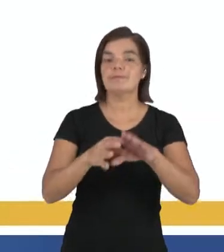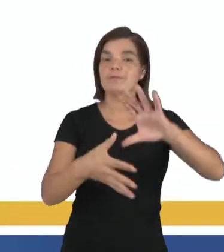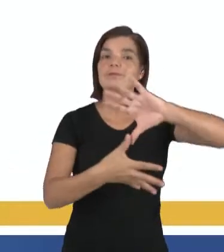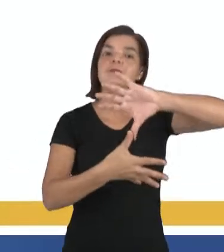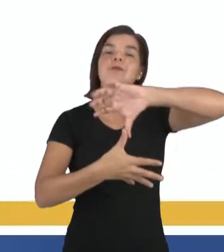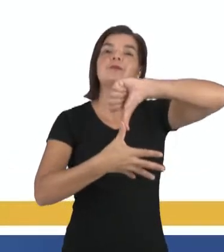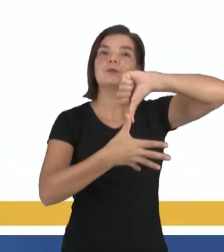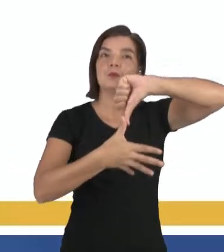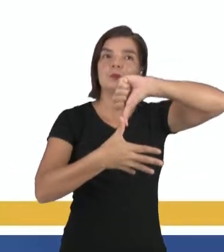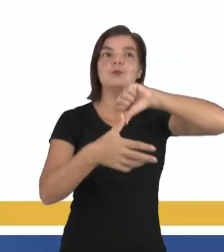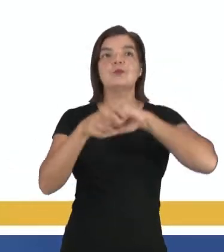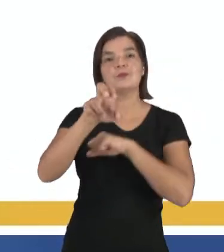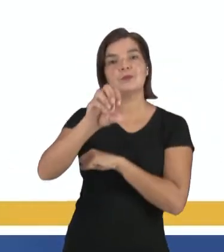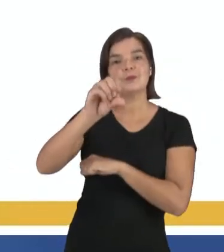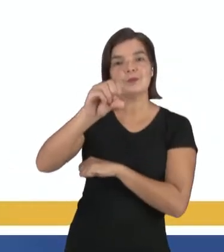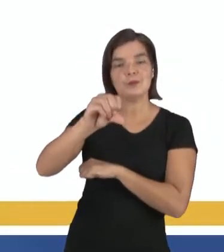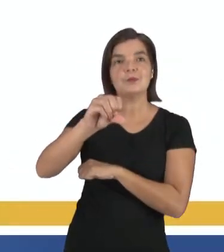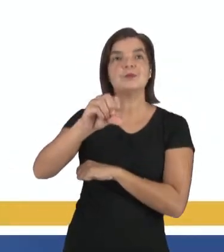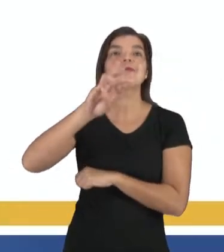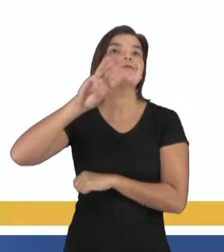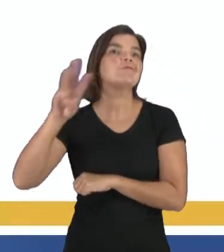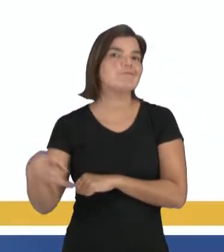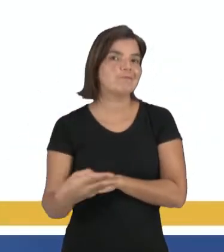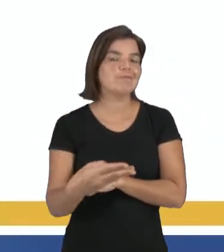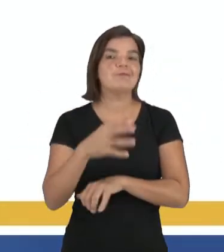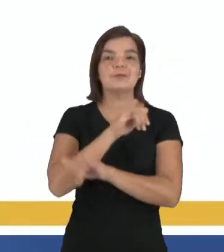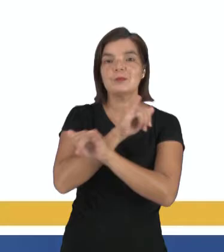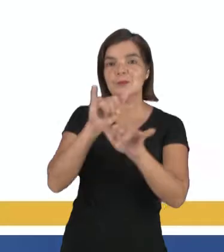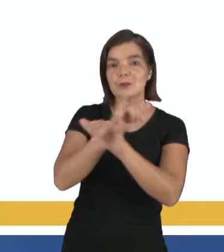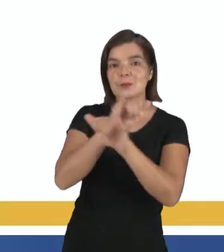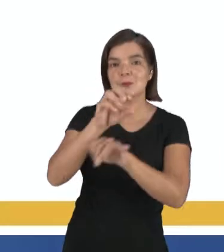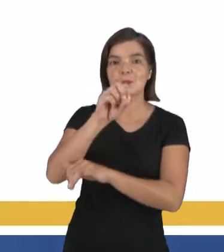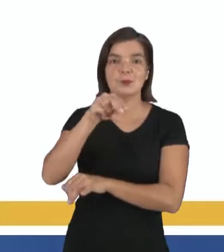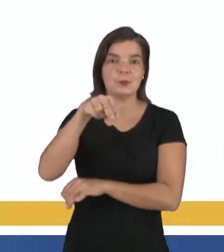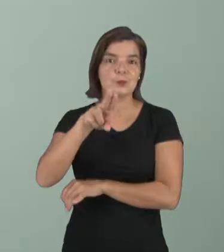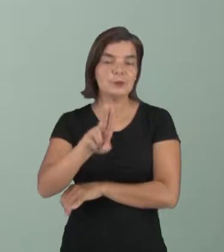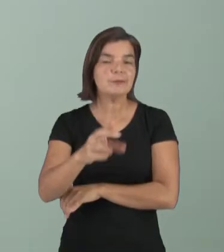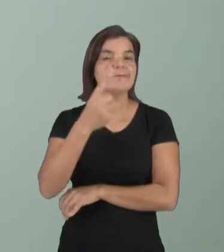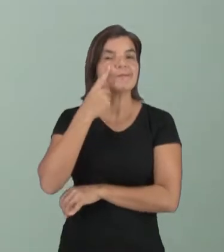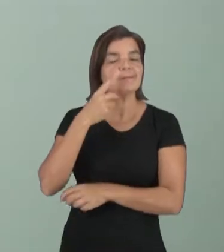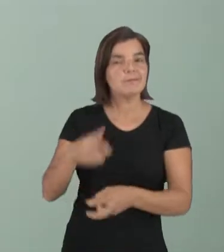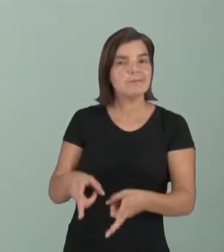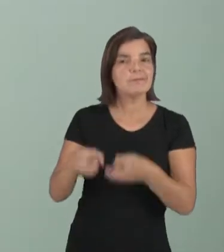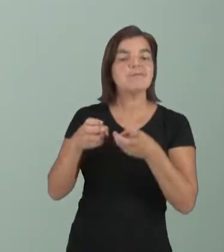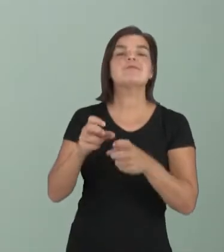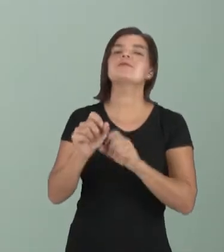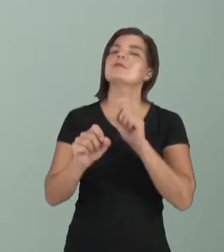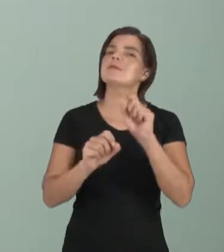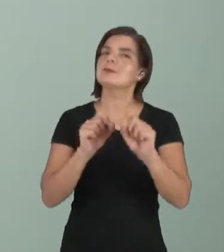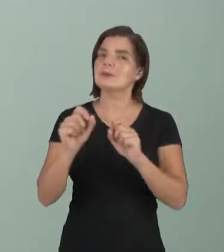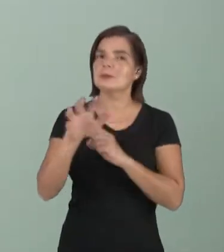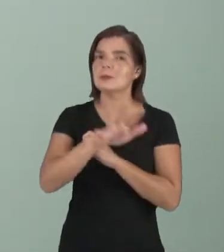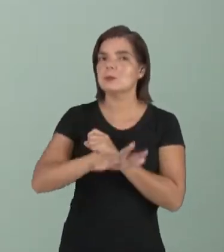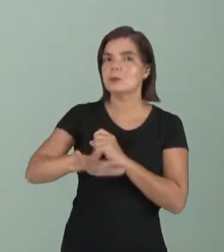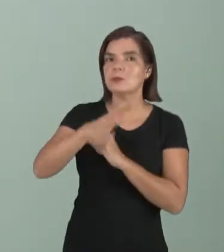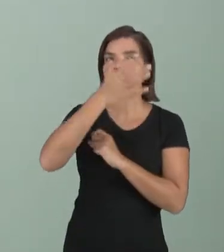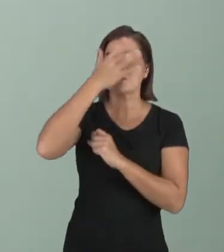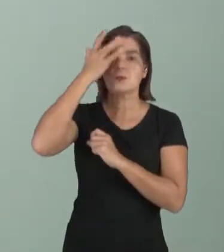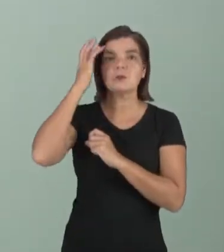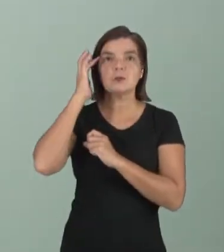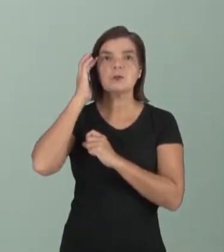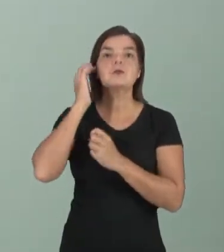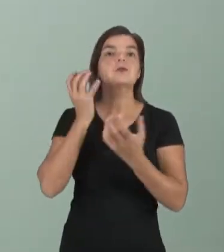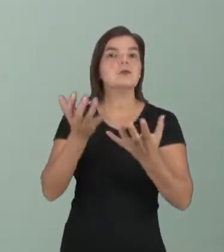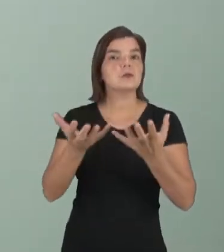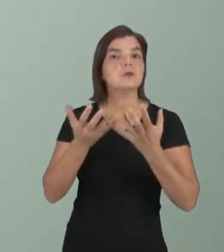milhões, segundo o informe da ONU. Então, quando a gente observa esses dados, a gente percebe que a maioria das pessoas,